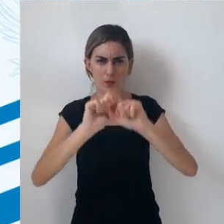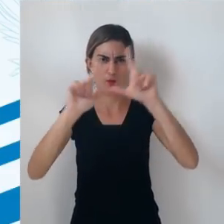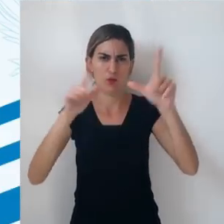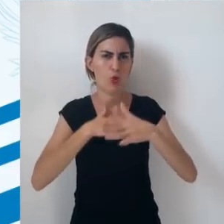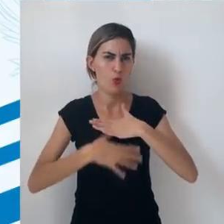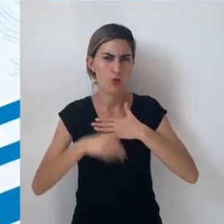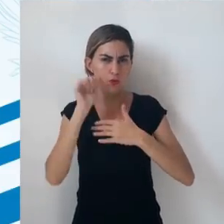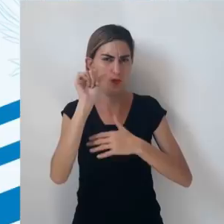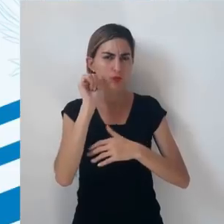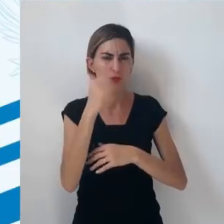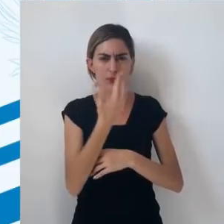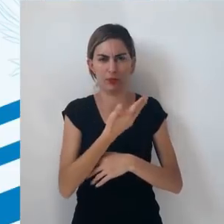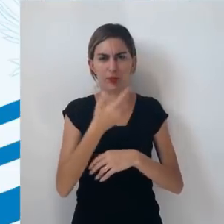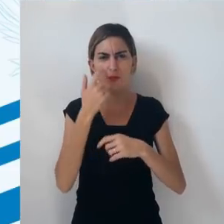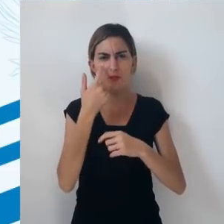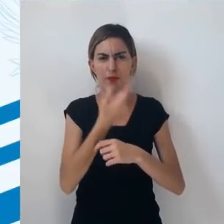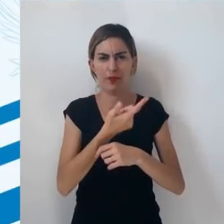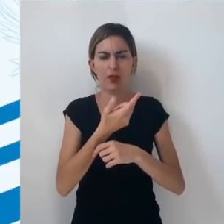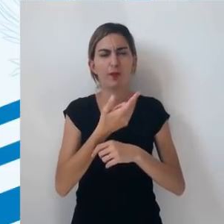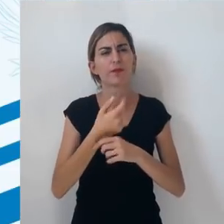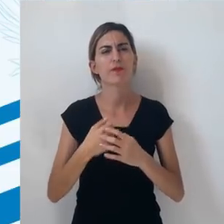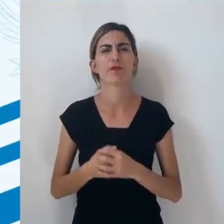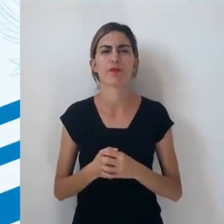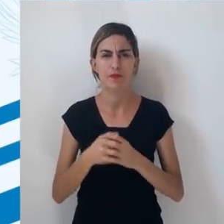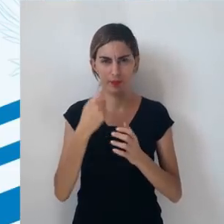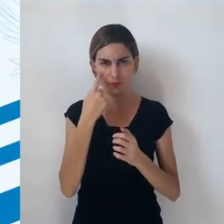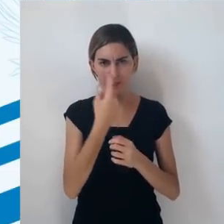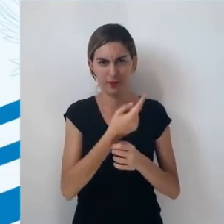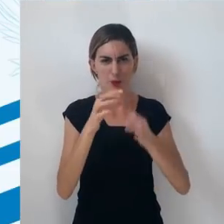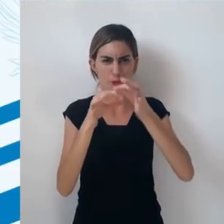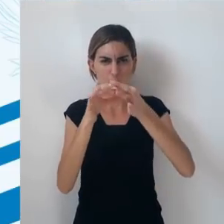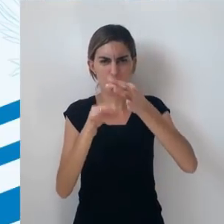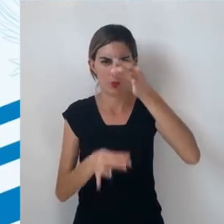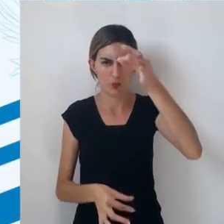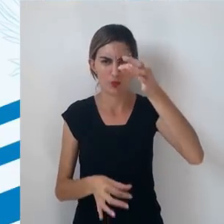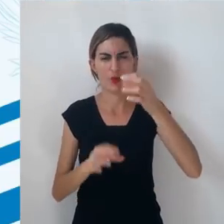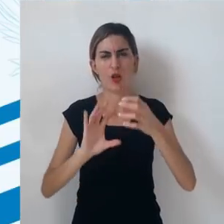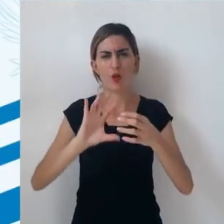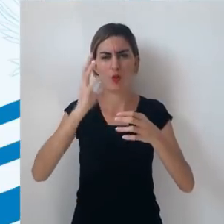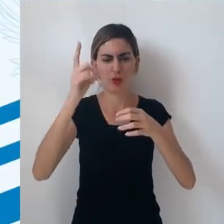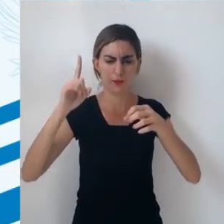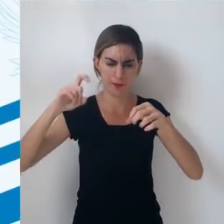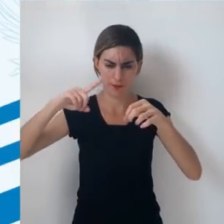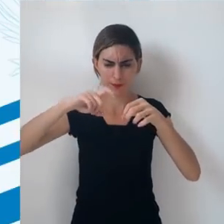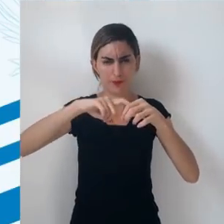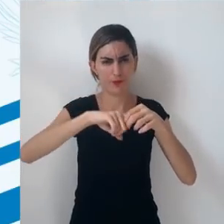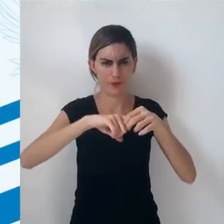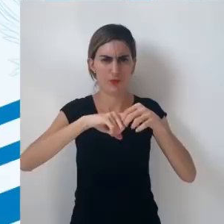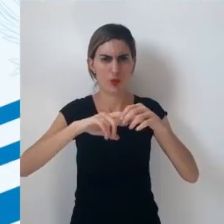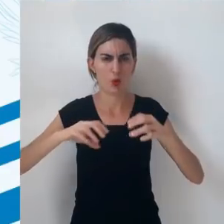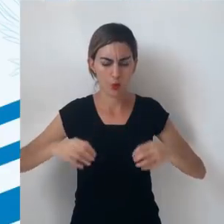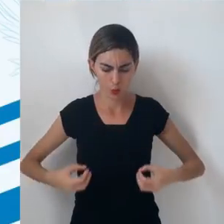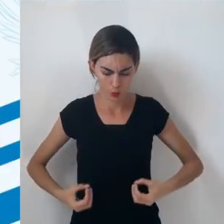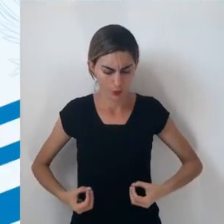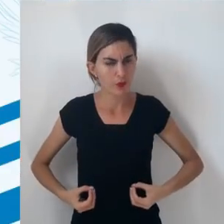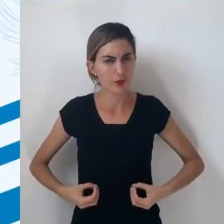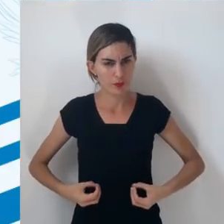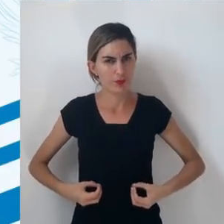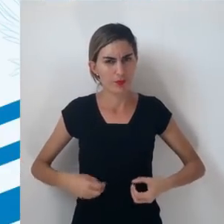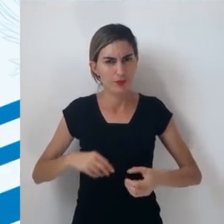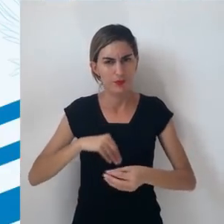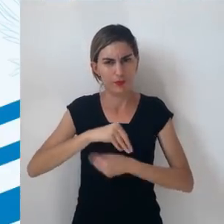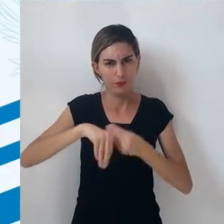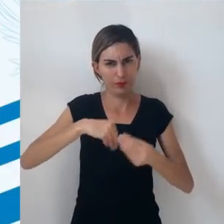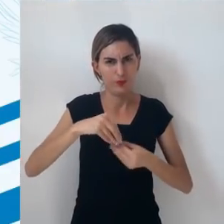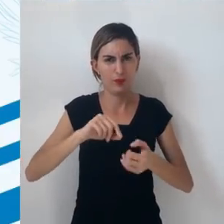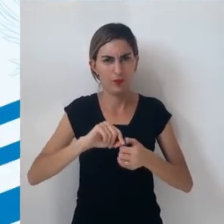feminino interno. Observa aí as tubas uterinas, onde acontece a fecundação, os ovários, que